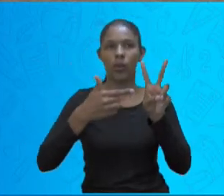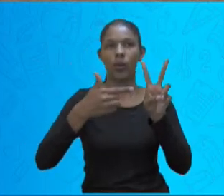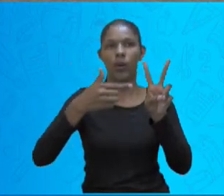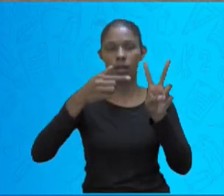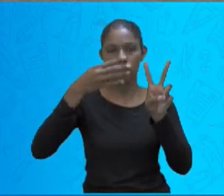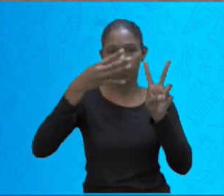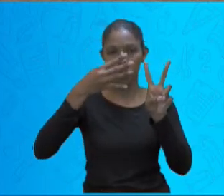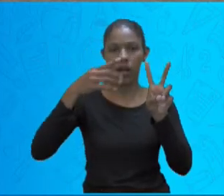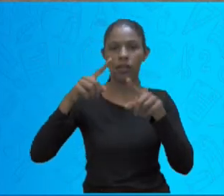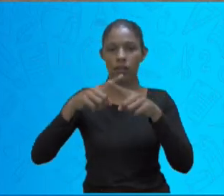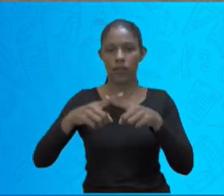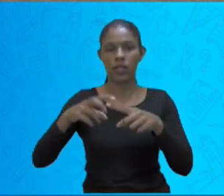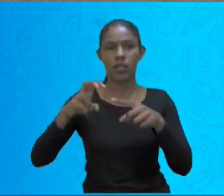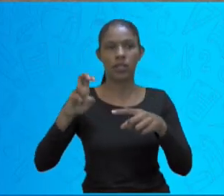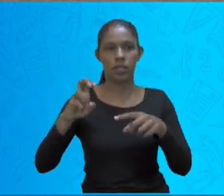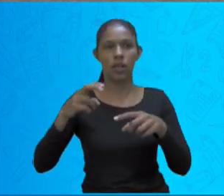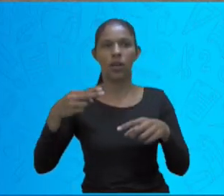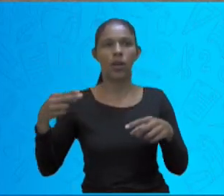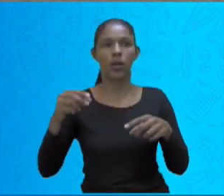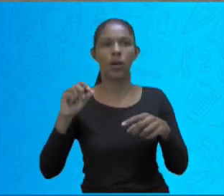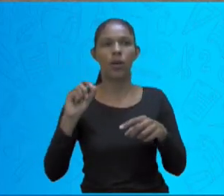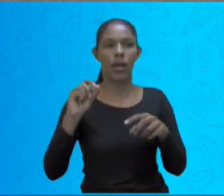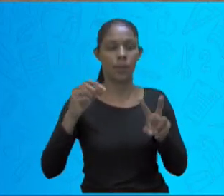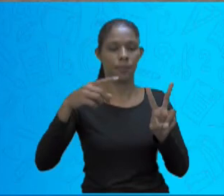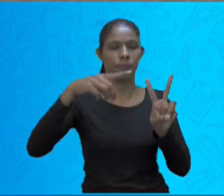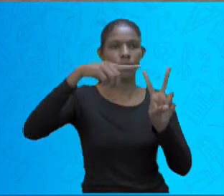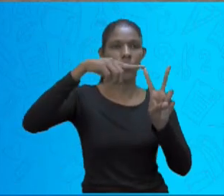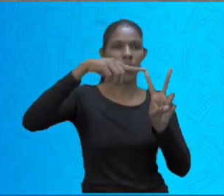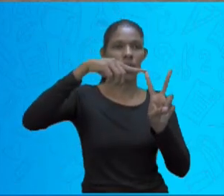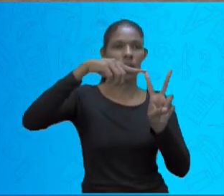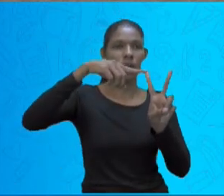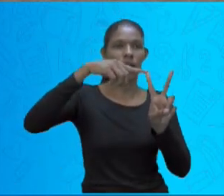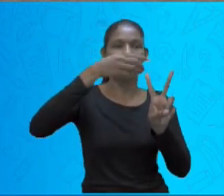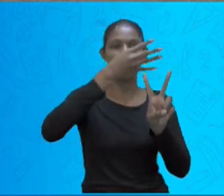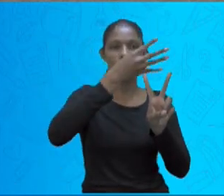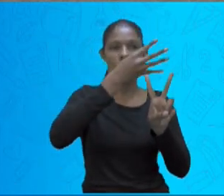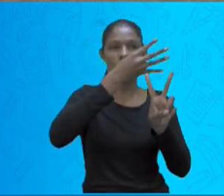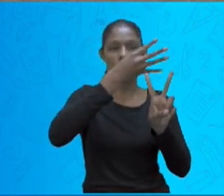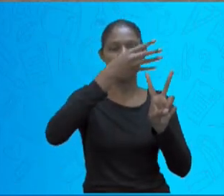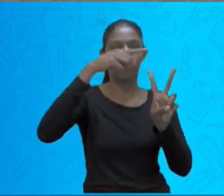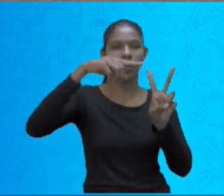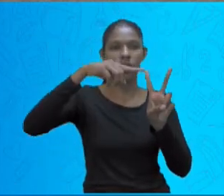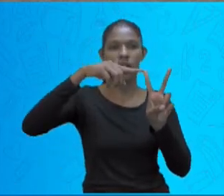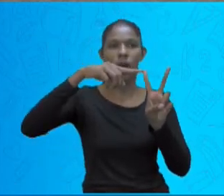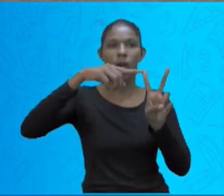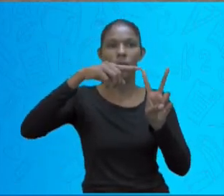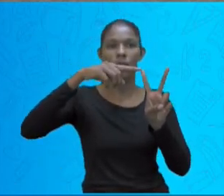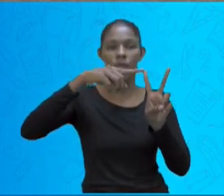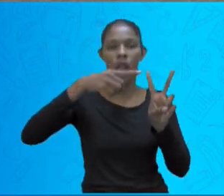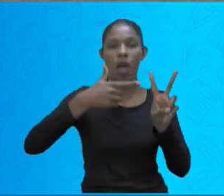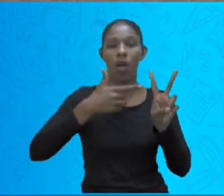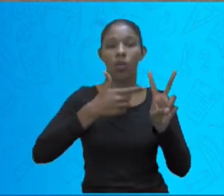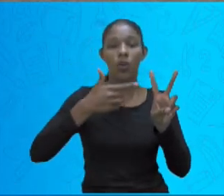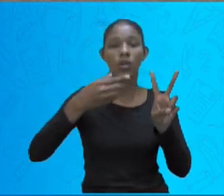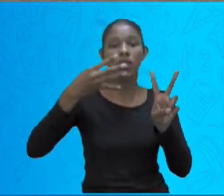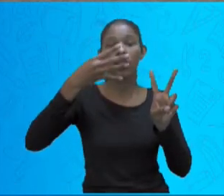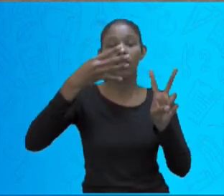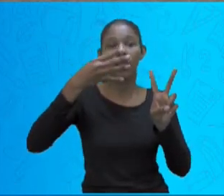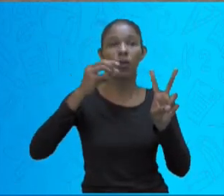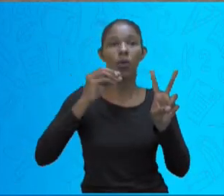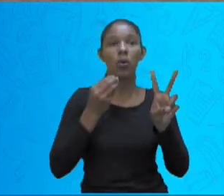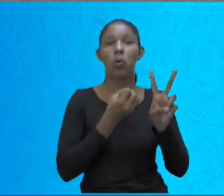2 vezes 2, 4. Vezes 2, 8. Vezes 2, 16. Então, eu tenho aqui, ó, raiz quarta